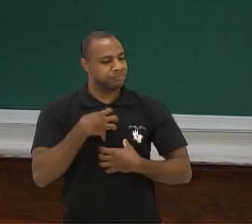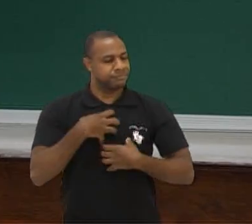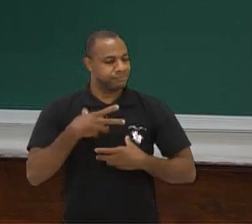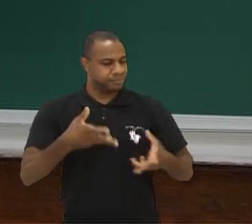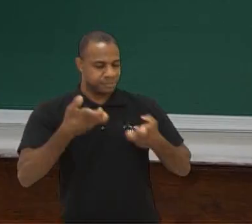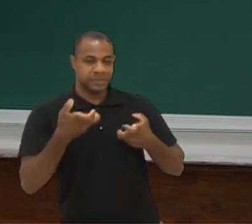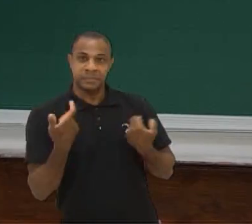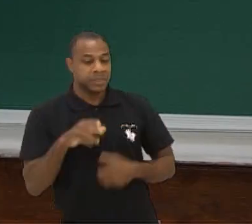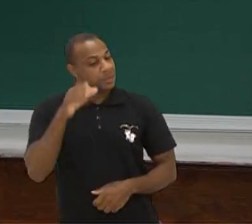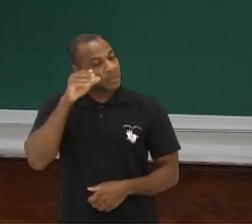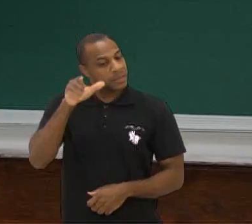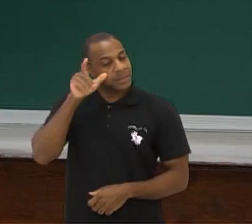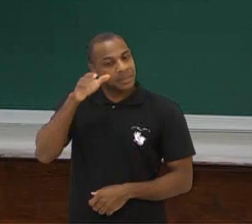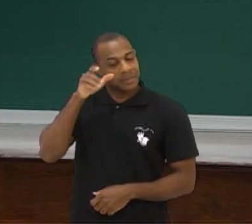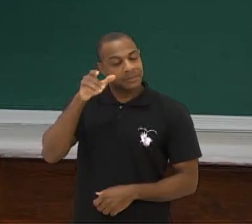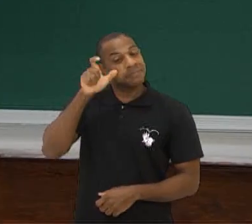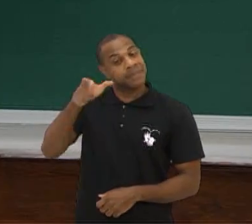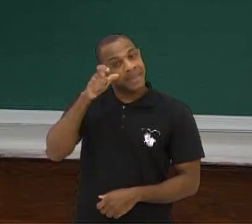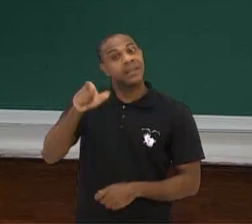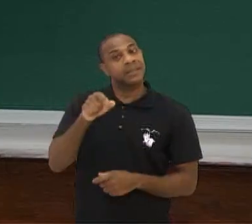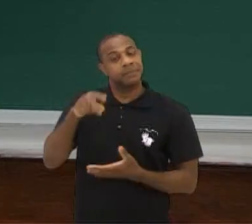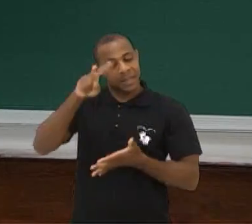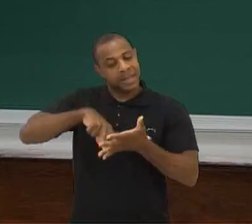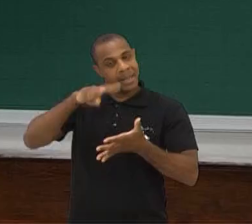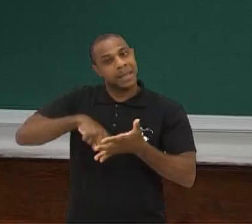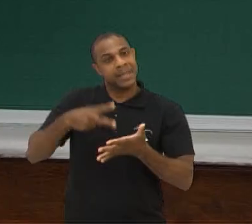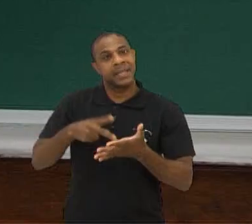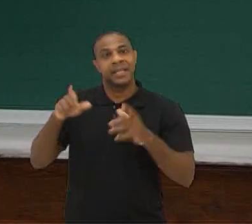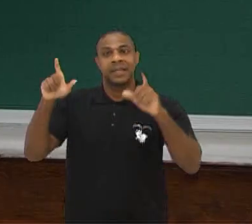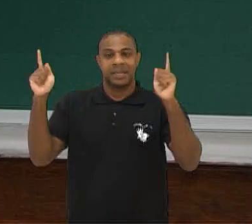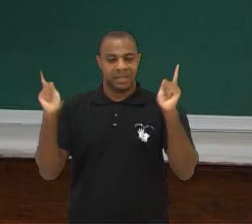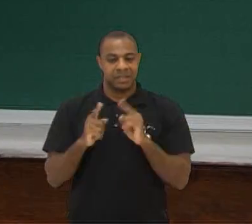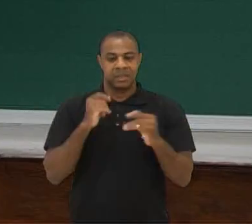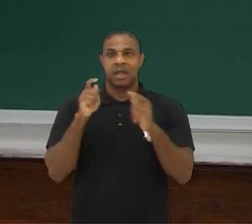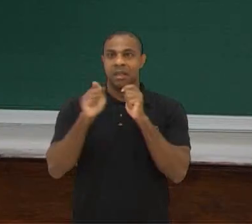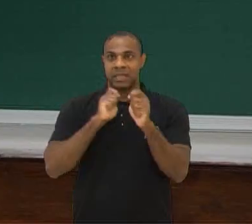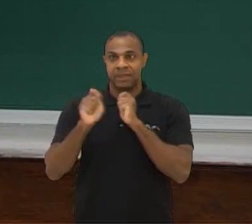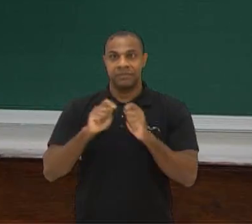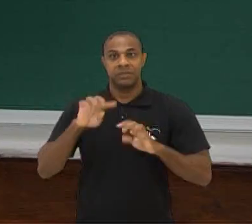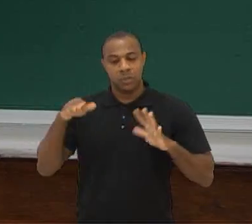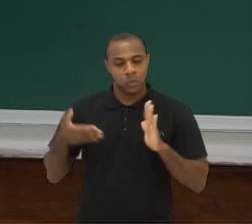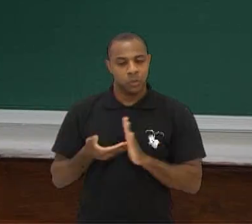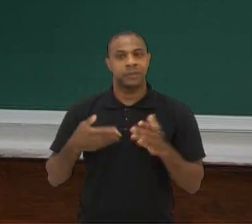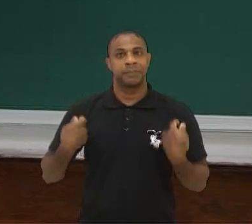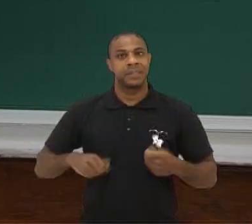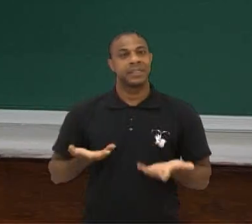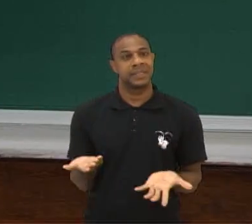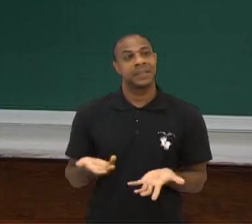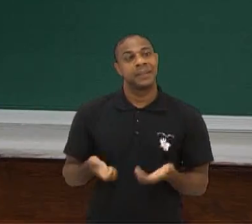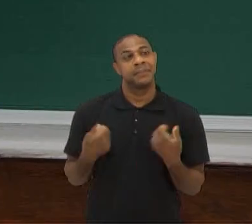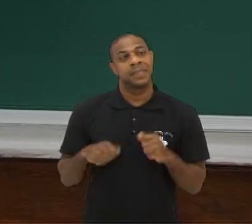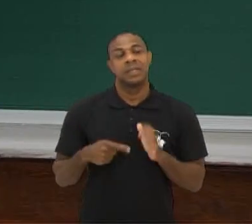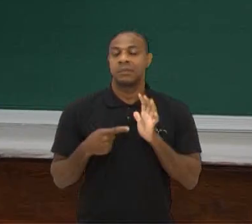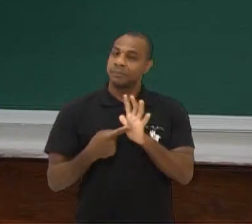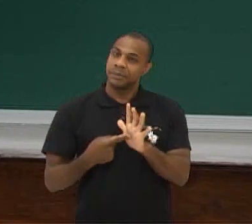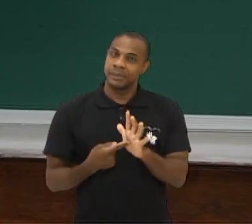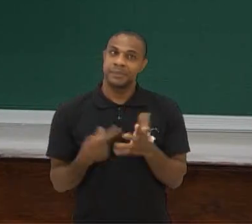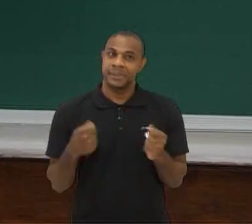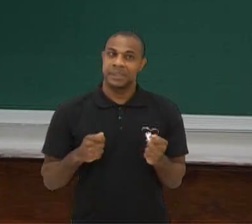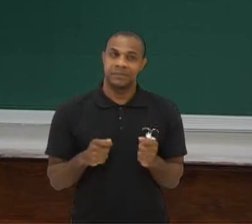se interesse por fazer a leitura da notícia inteira, né, ou da reportagem inteira, né? Então, ela tem que trazer ali meio que